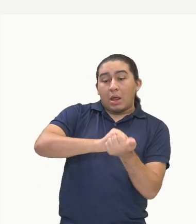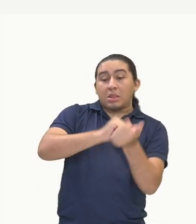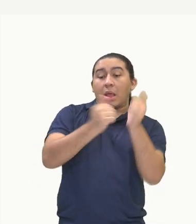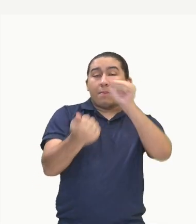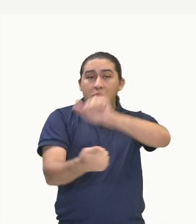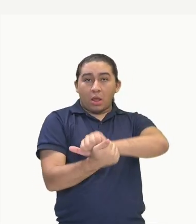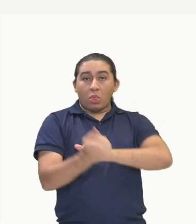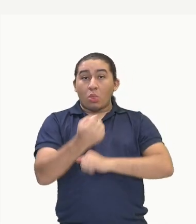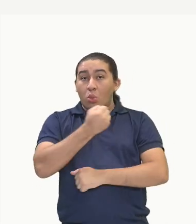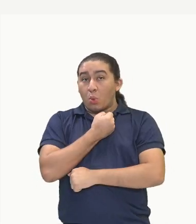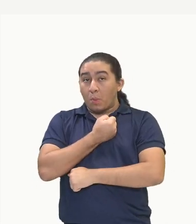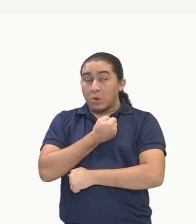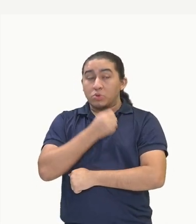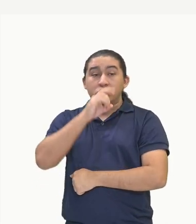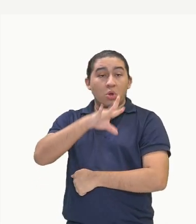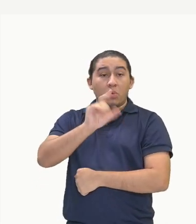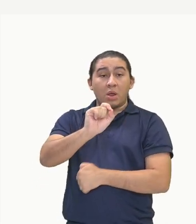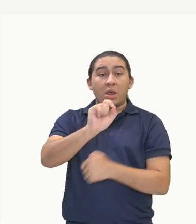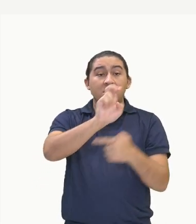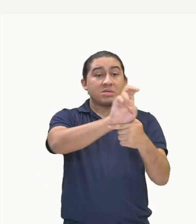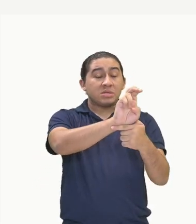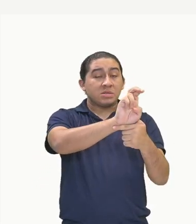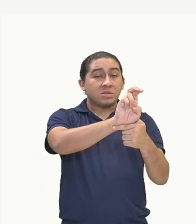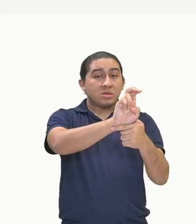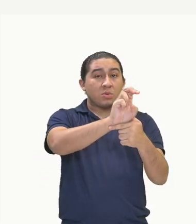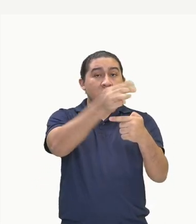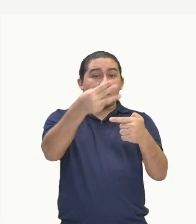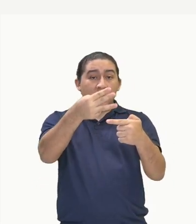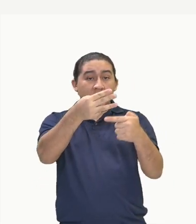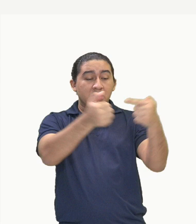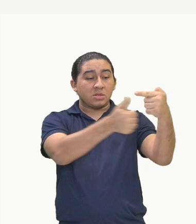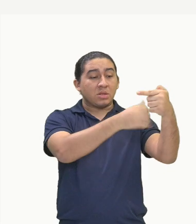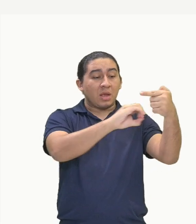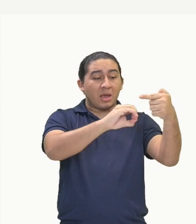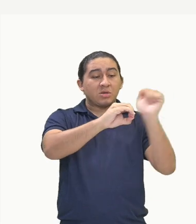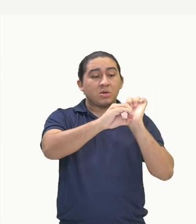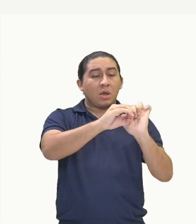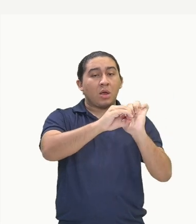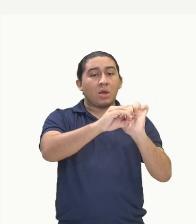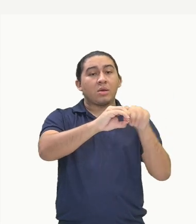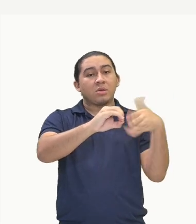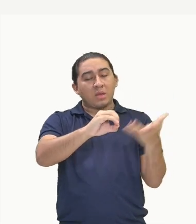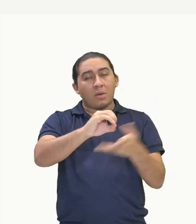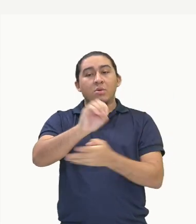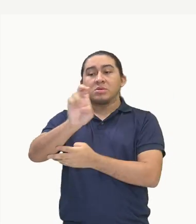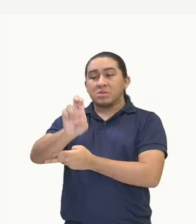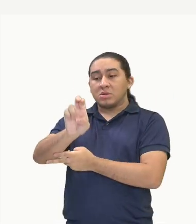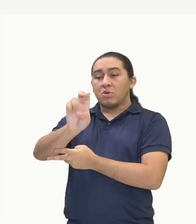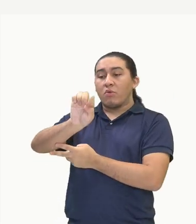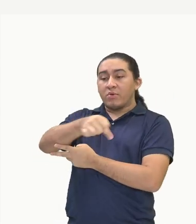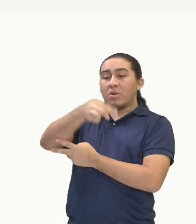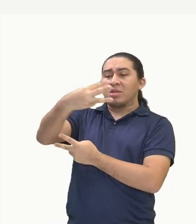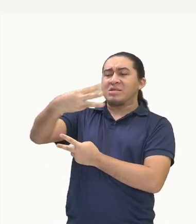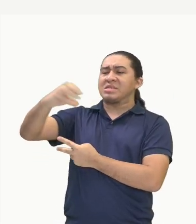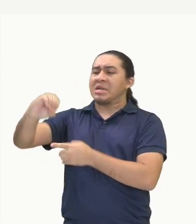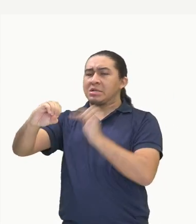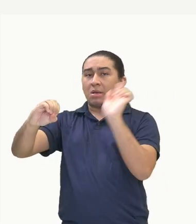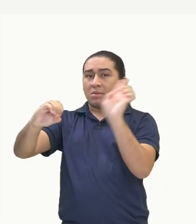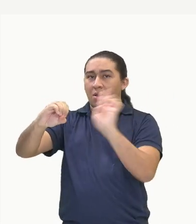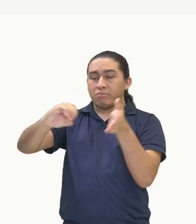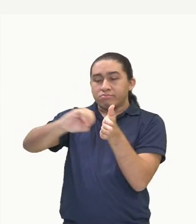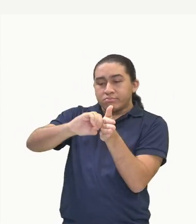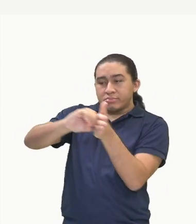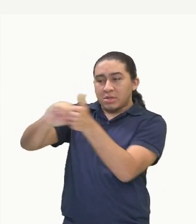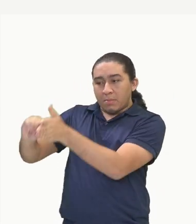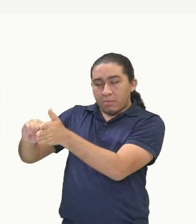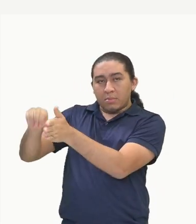as casas. Um zero, então, uma casa decimal. 5,3 décimos. Ok? É assim que a